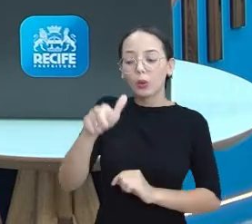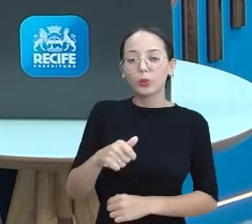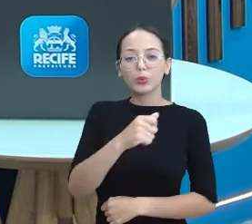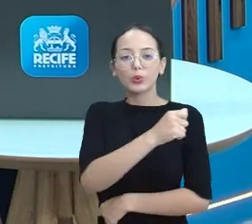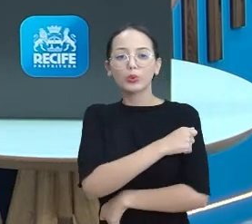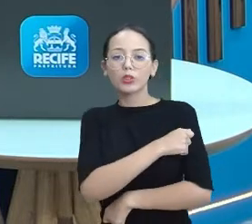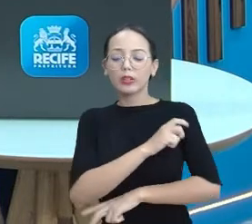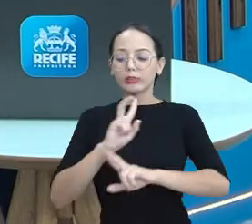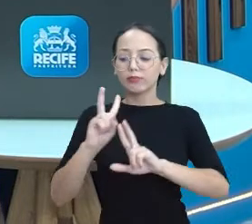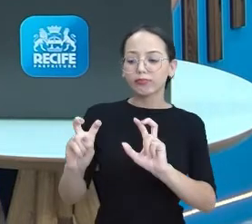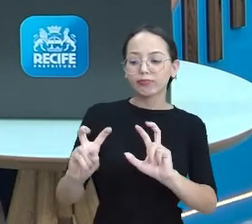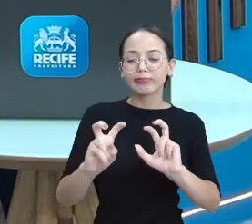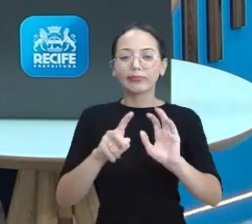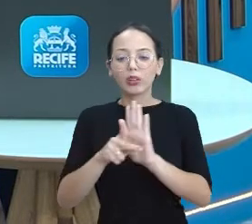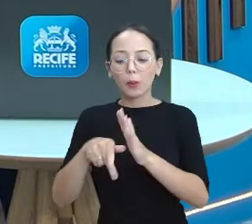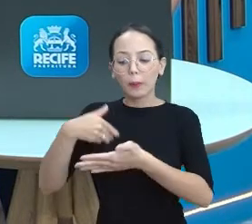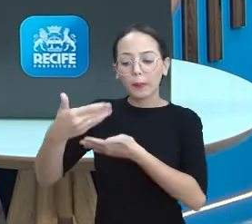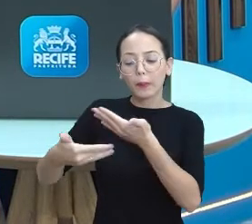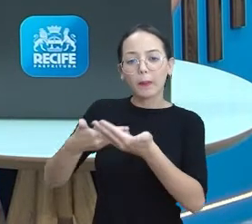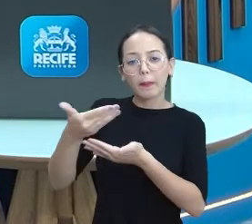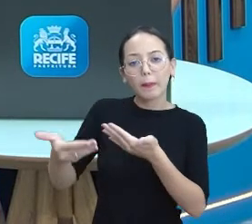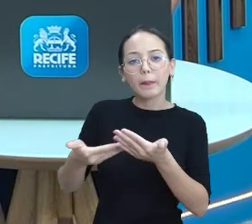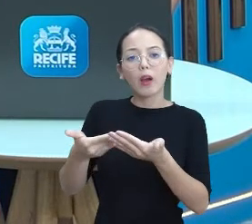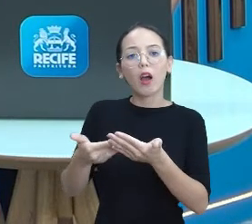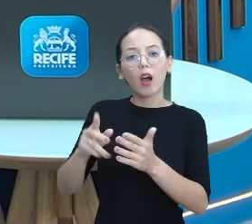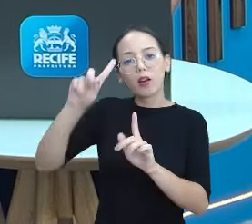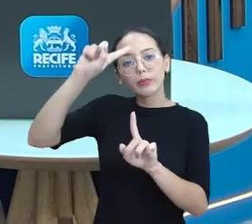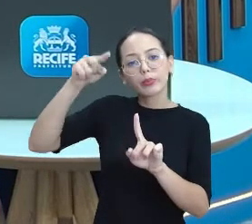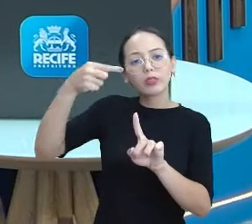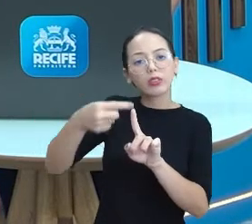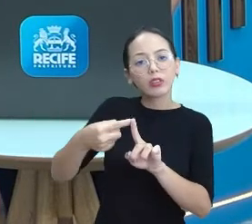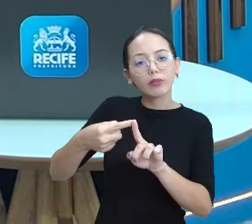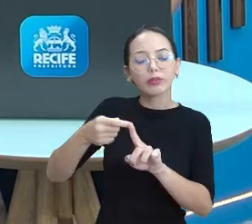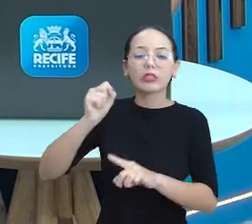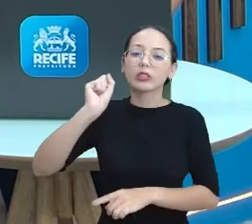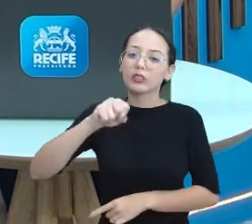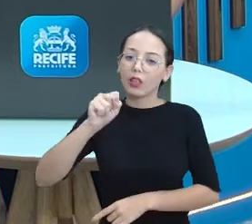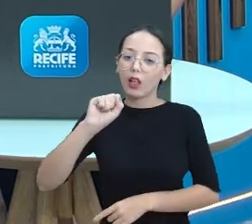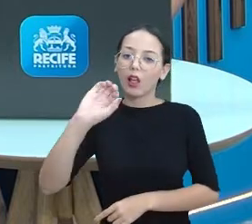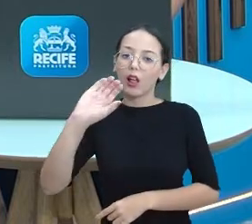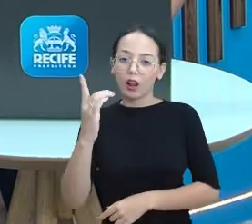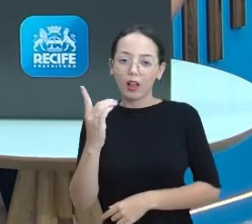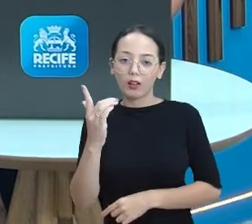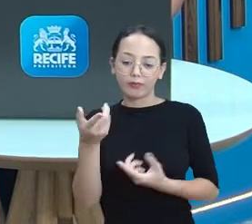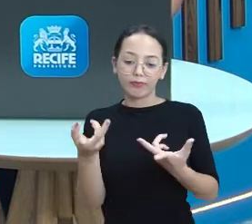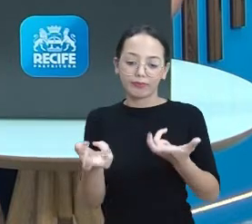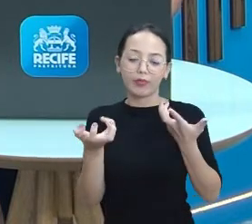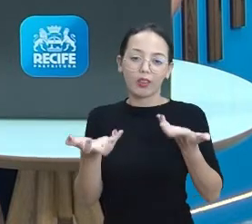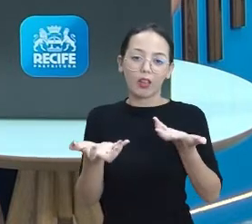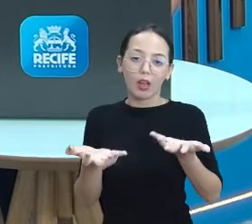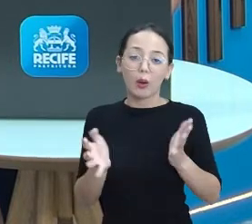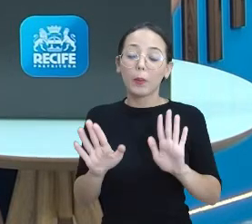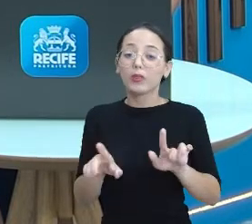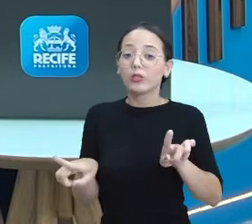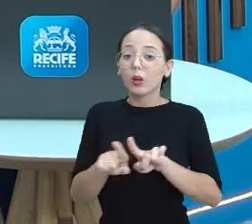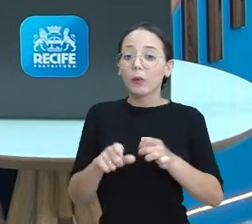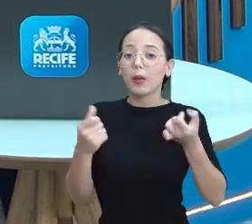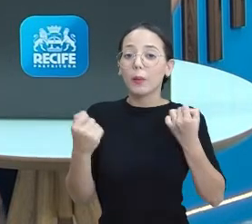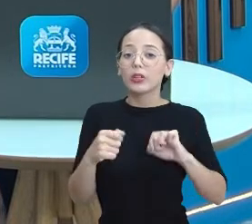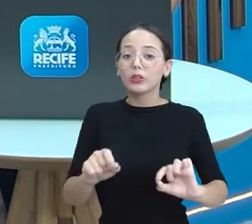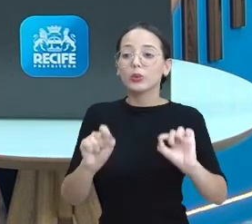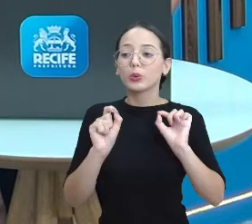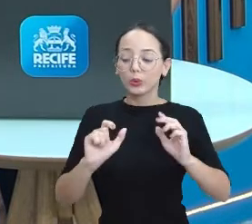e perceba o seu processo de desenvolvimento como algo positivo. Sim, é claro, obviamente. Mas eu também preciso